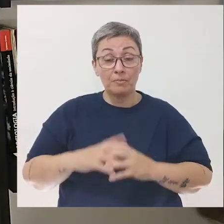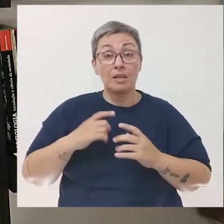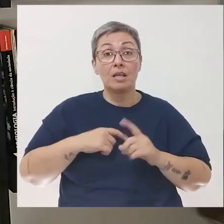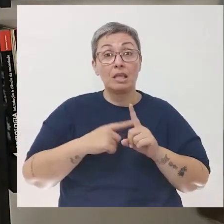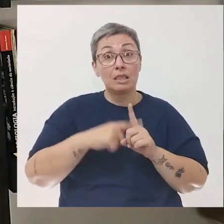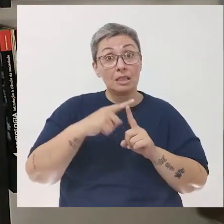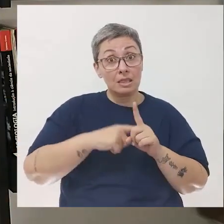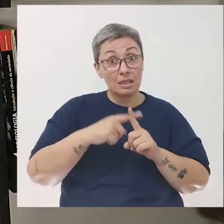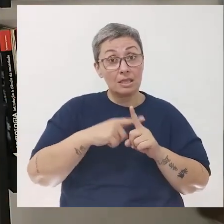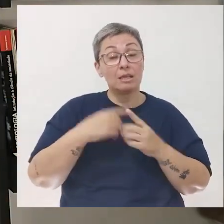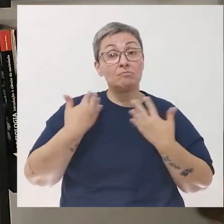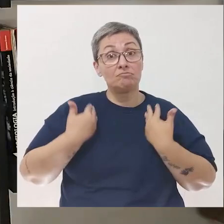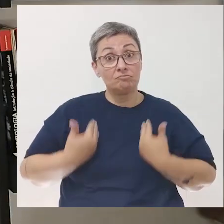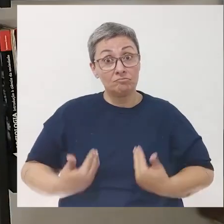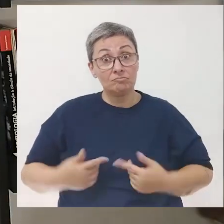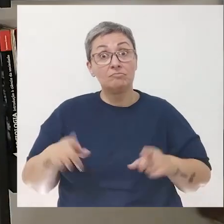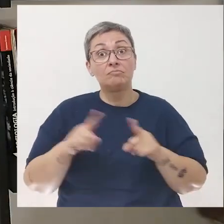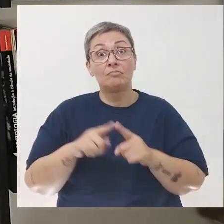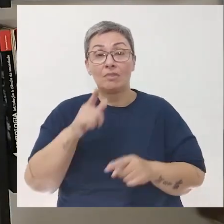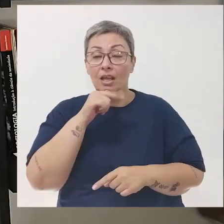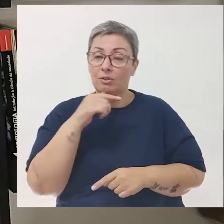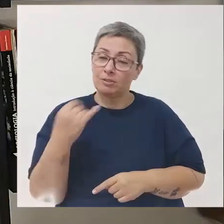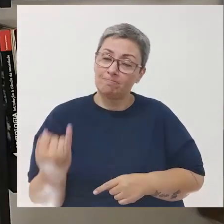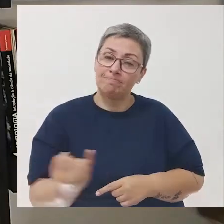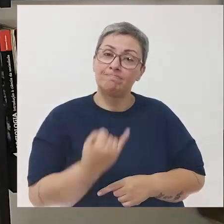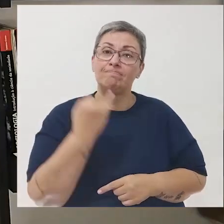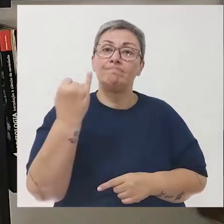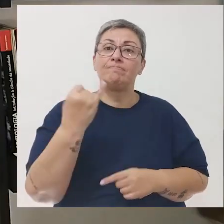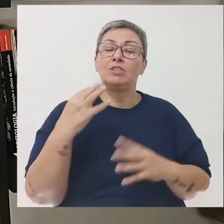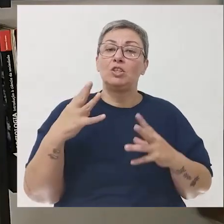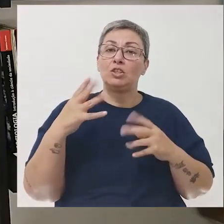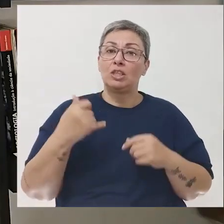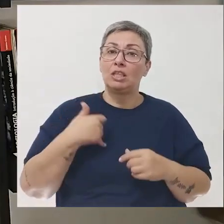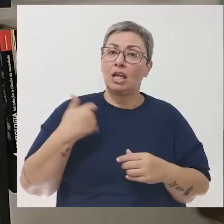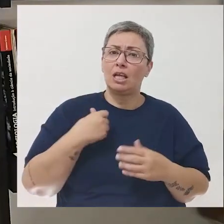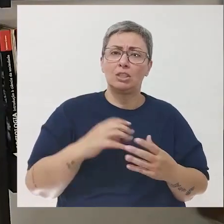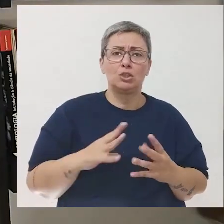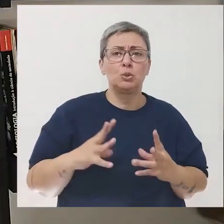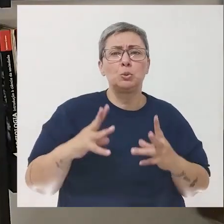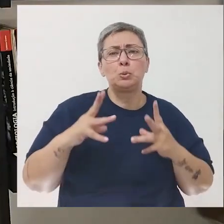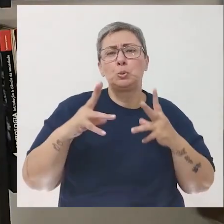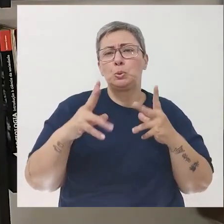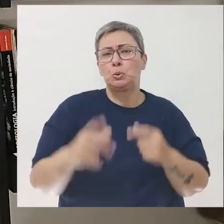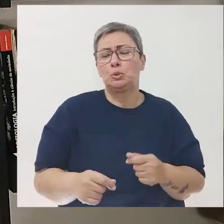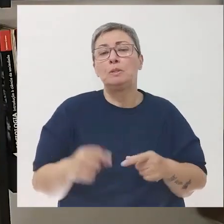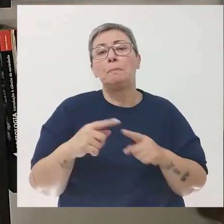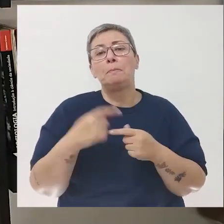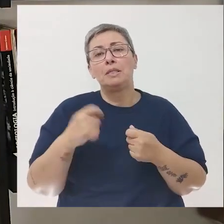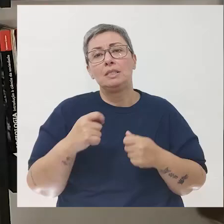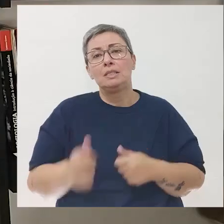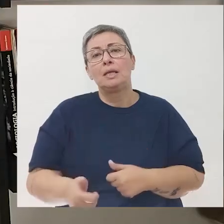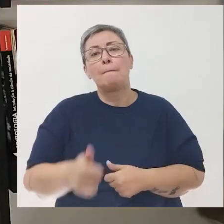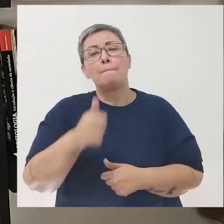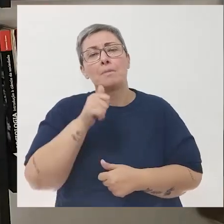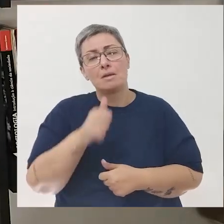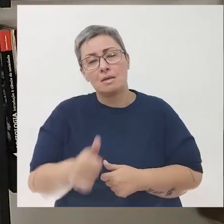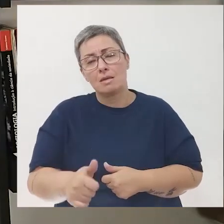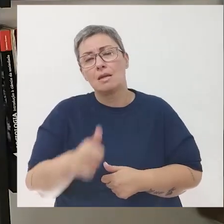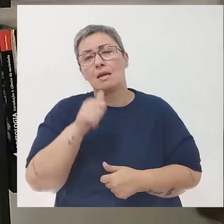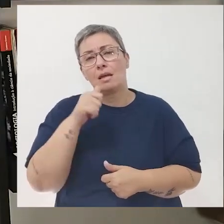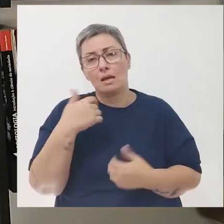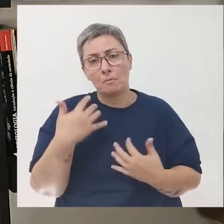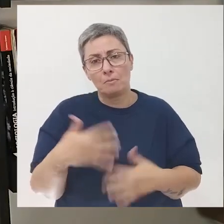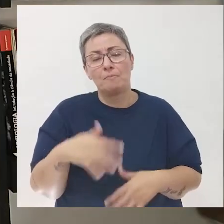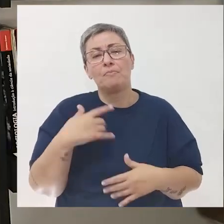nosso corpo. A água, ela é muito importante em todas as idades. Por isso, a gente tem que consumir, a gente tem que